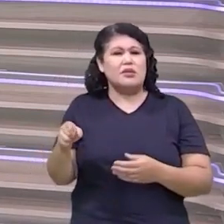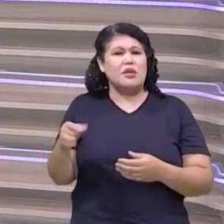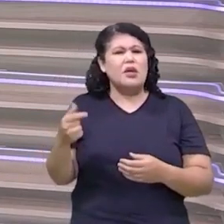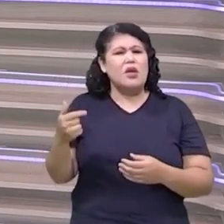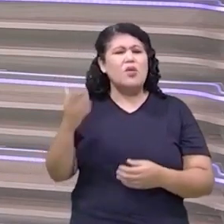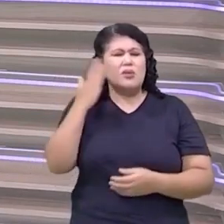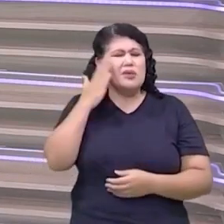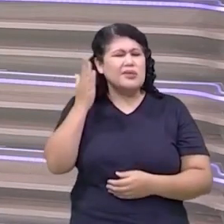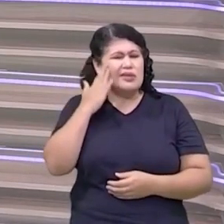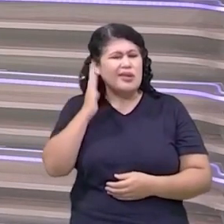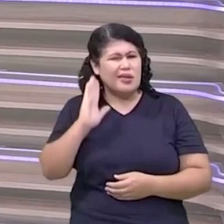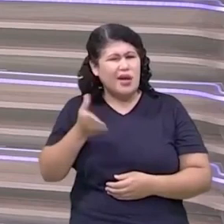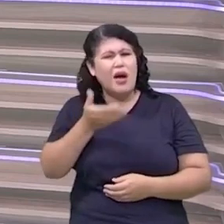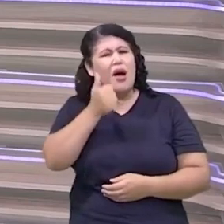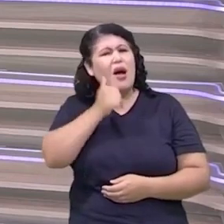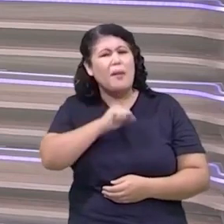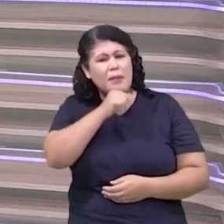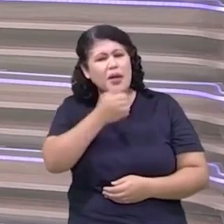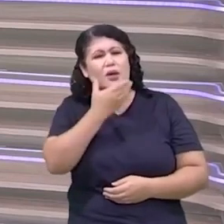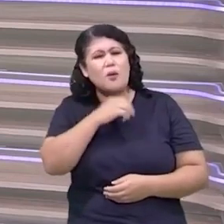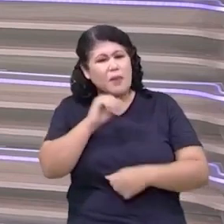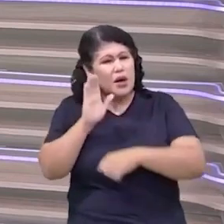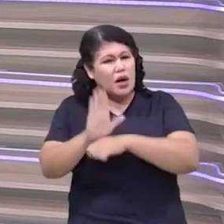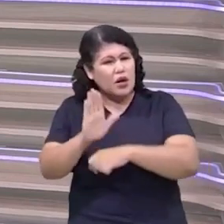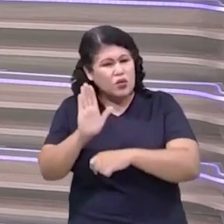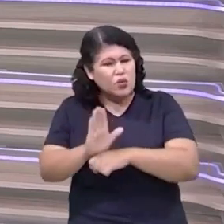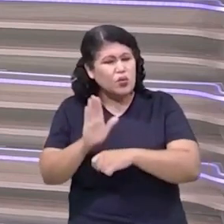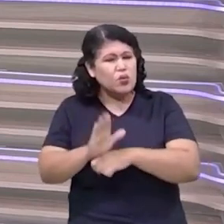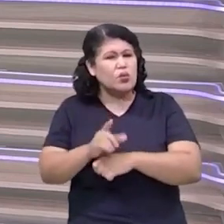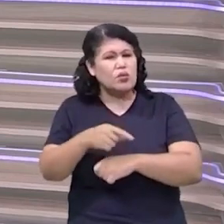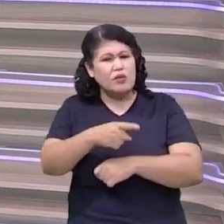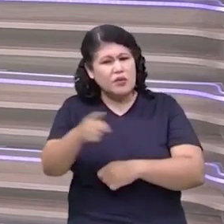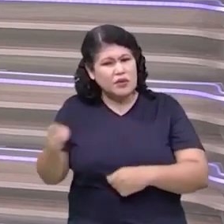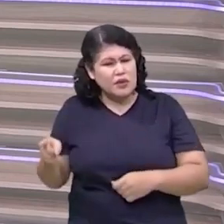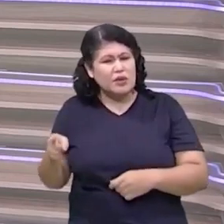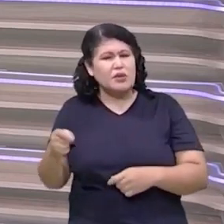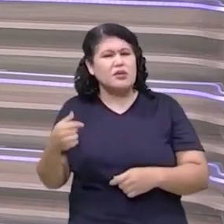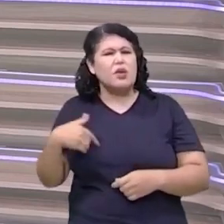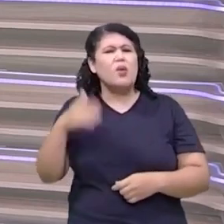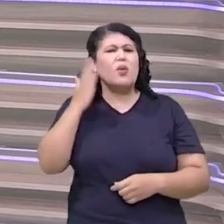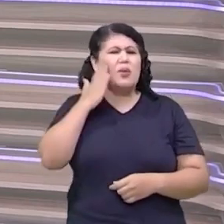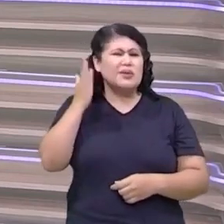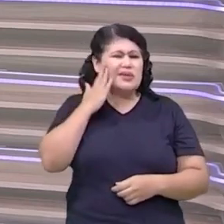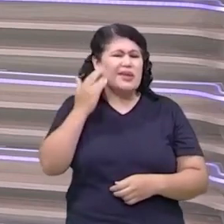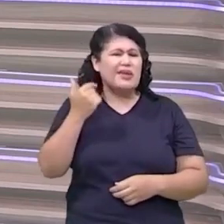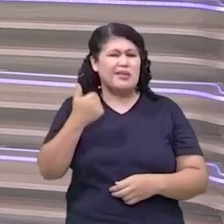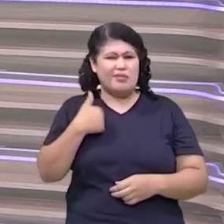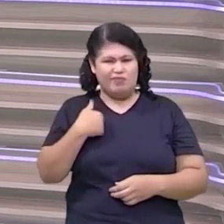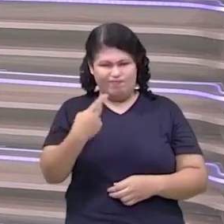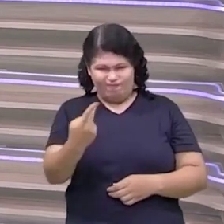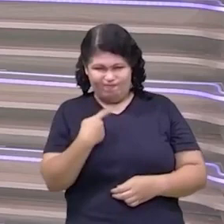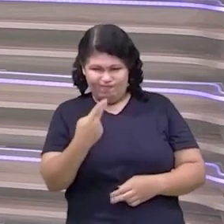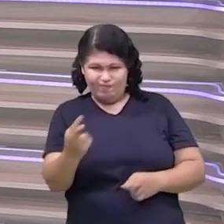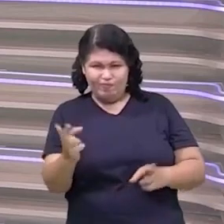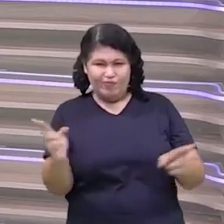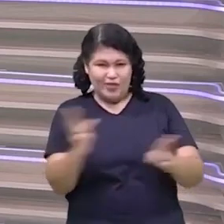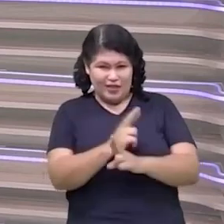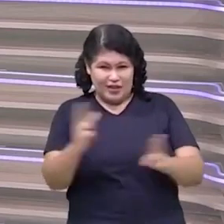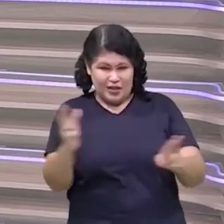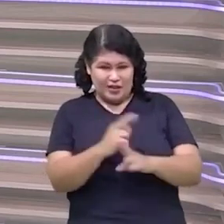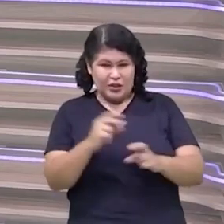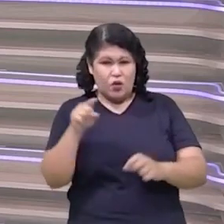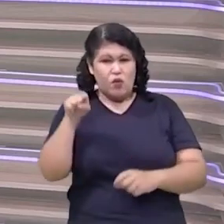tendo retorno disso. E eu creio que a gente vai passar um pouco mais tempo nessa relação de vocês